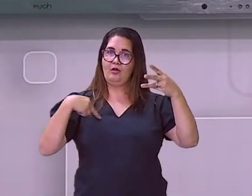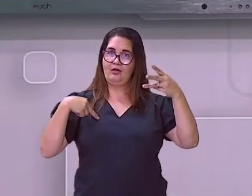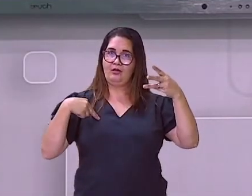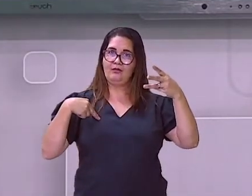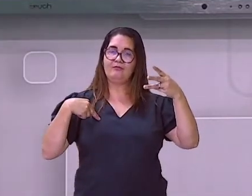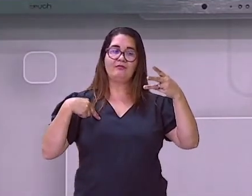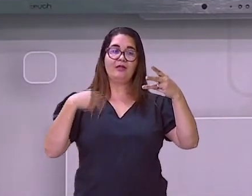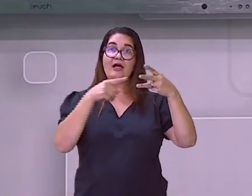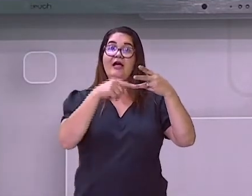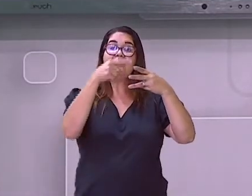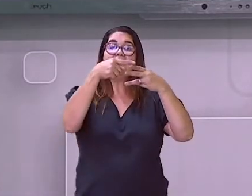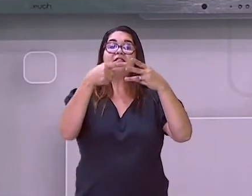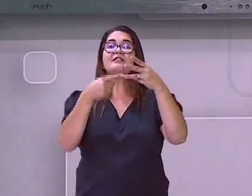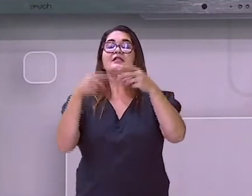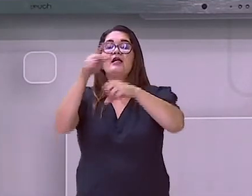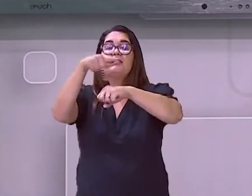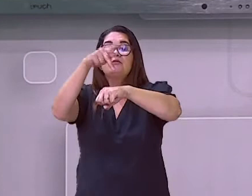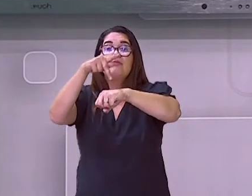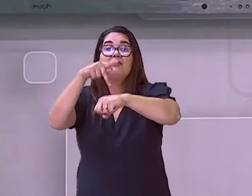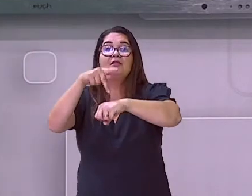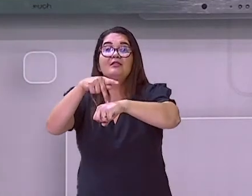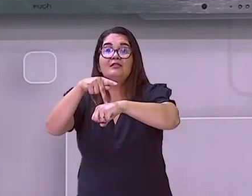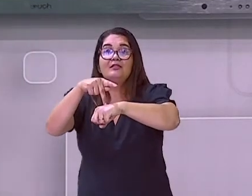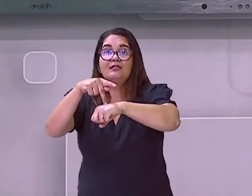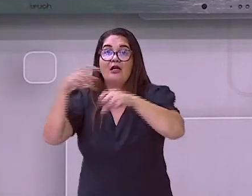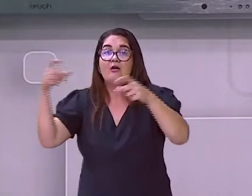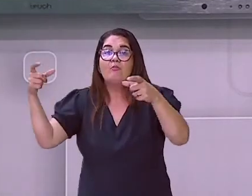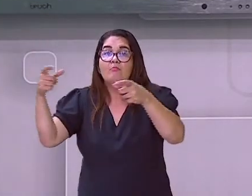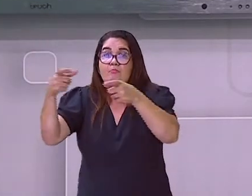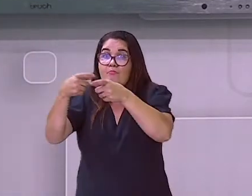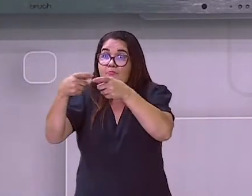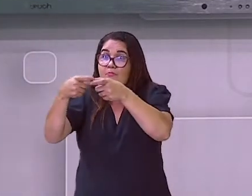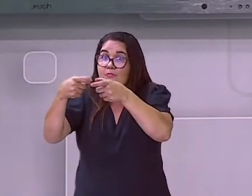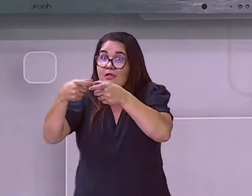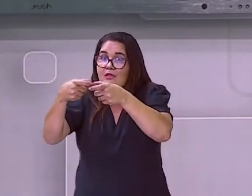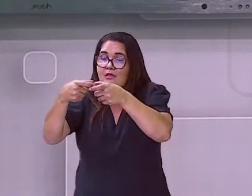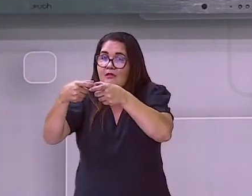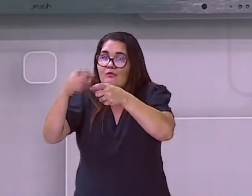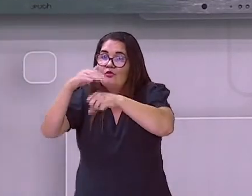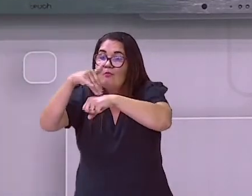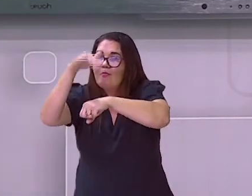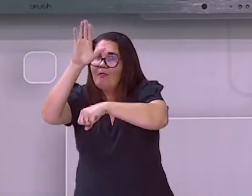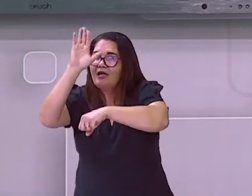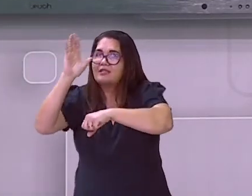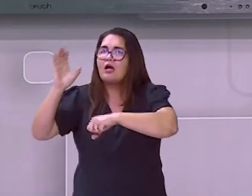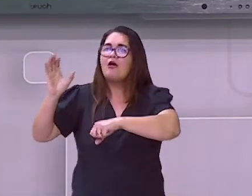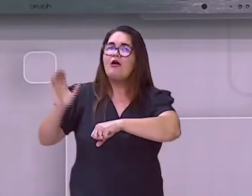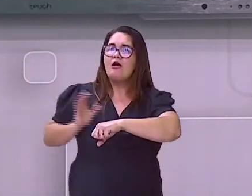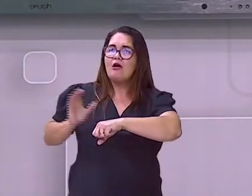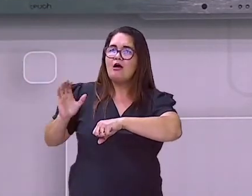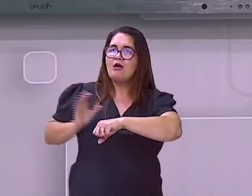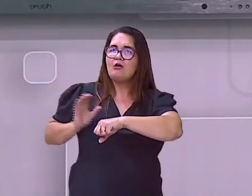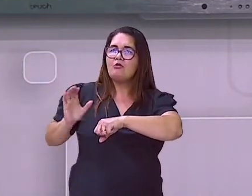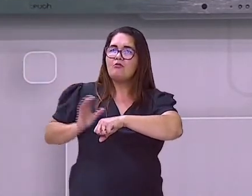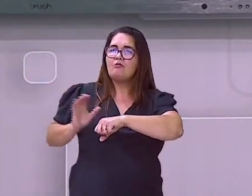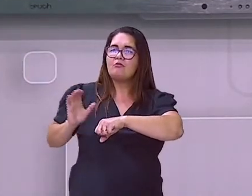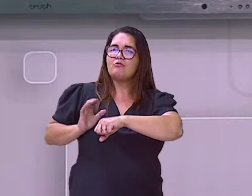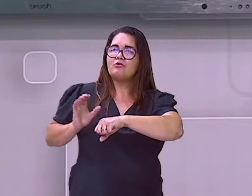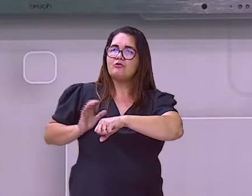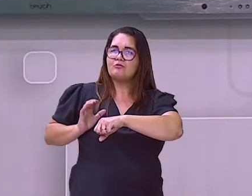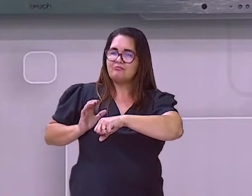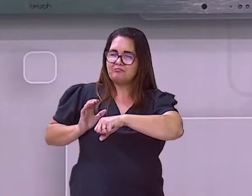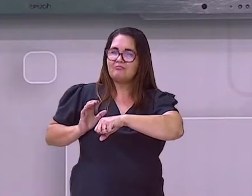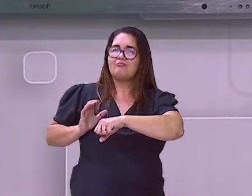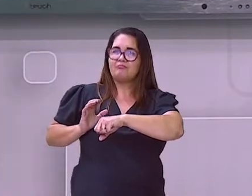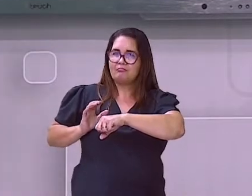geográfico, a quantidade, o número da população, tudo isso envolve. E não